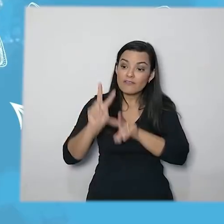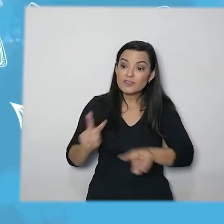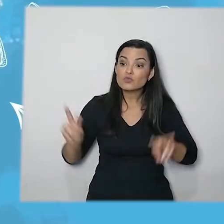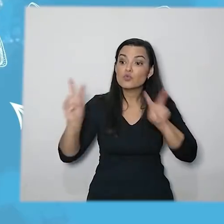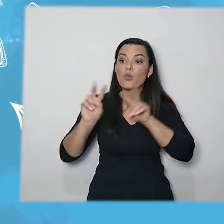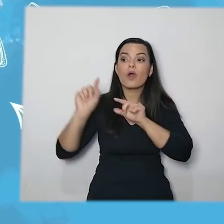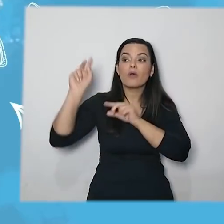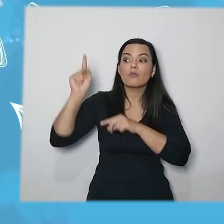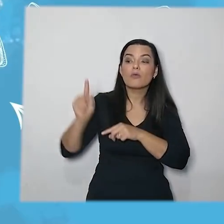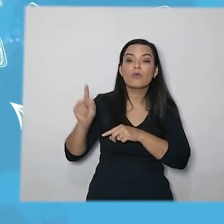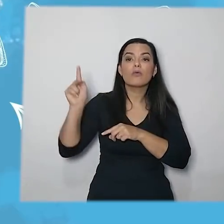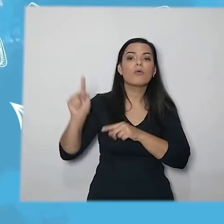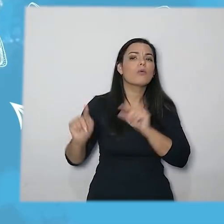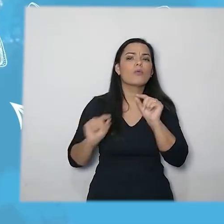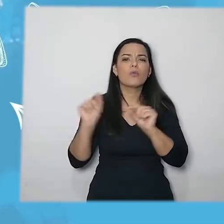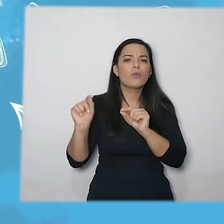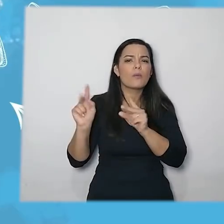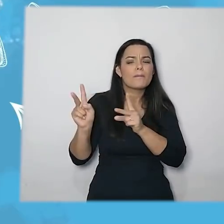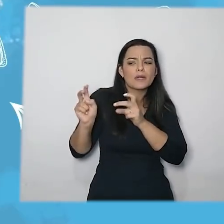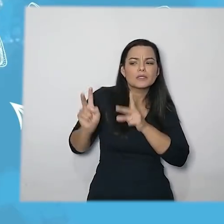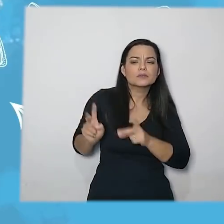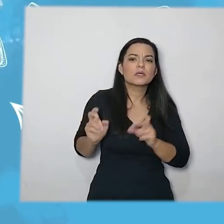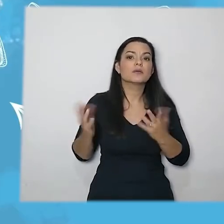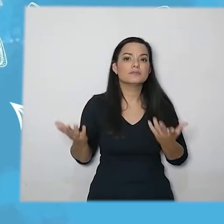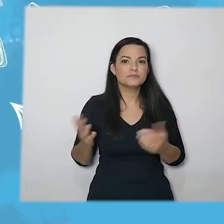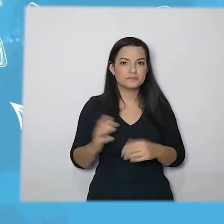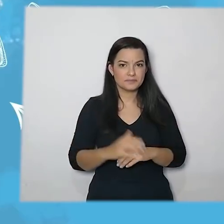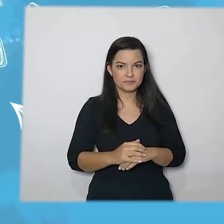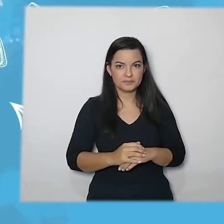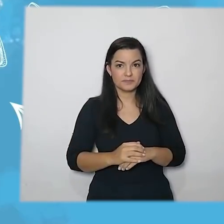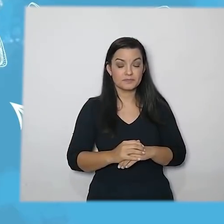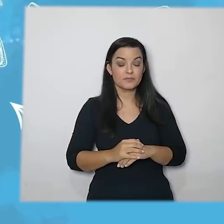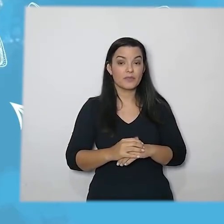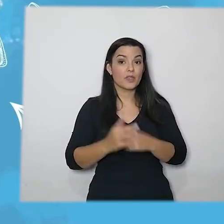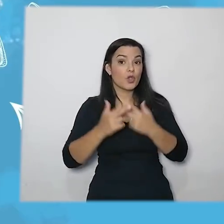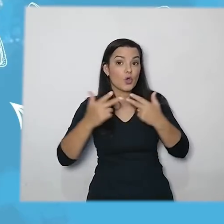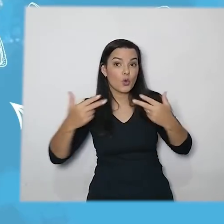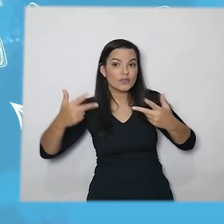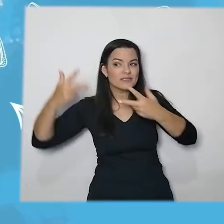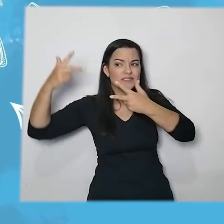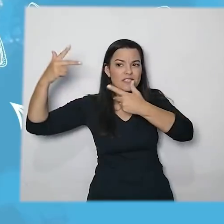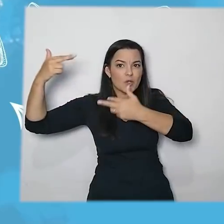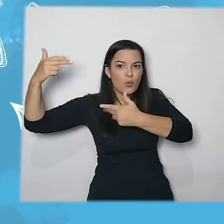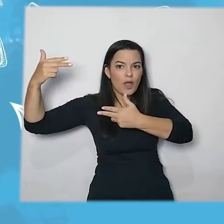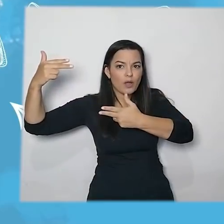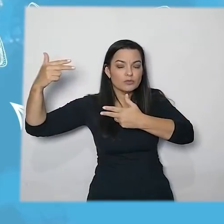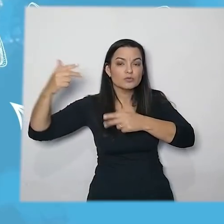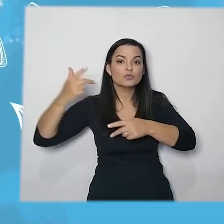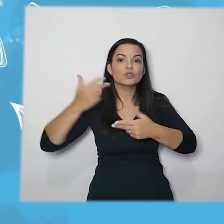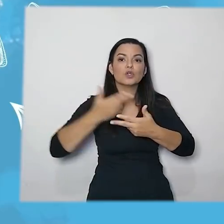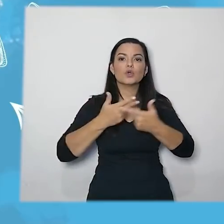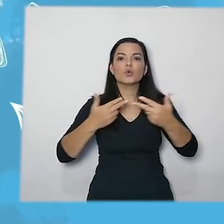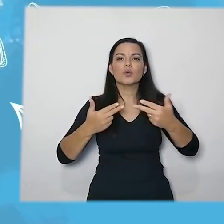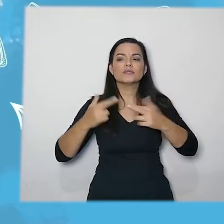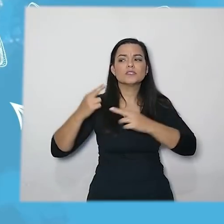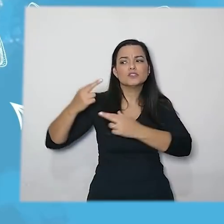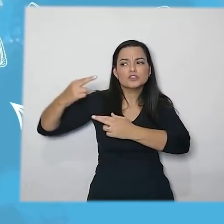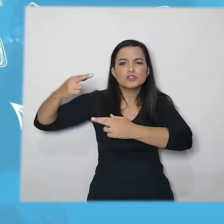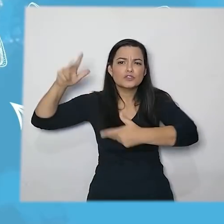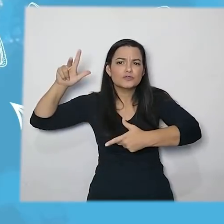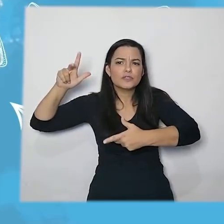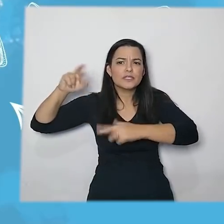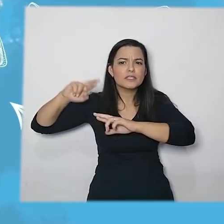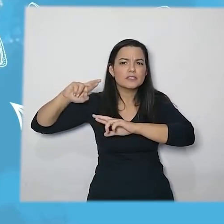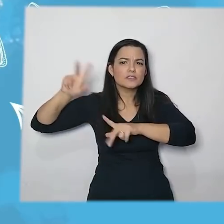uma vez o que nós temos de igual, quais são as semelhanças e quais